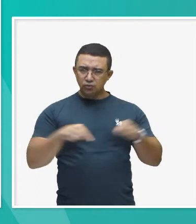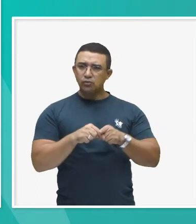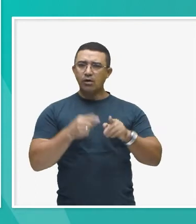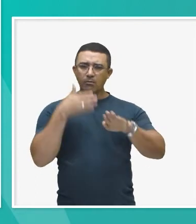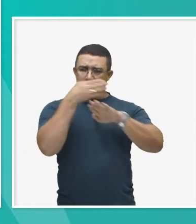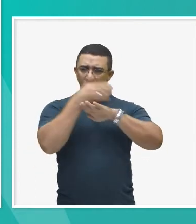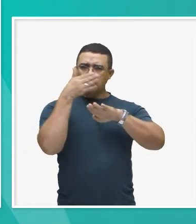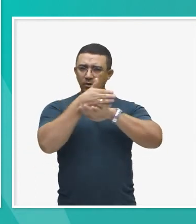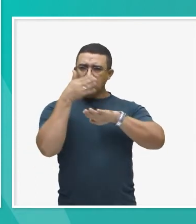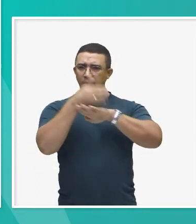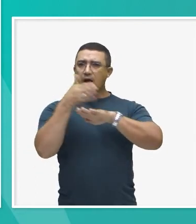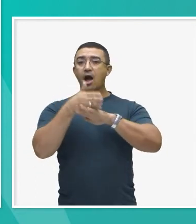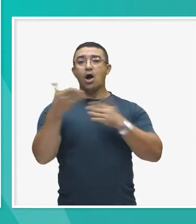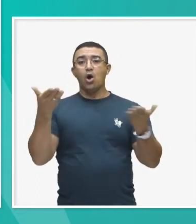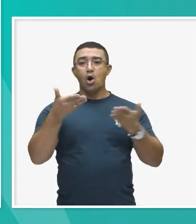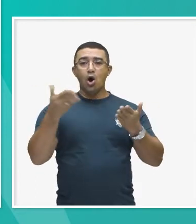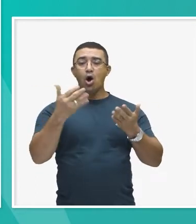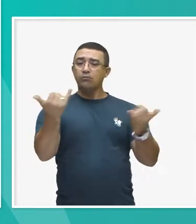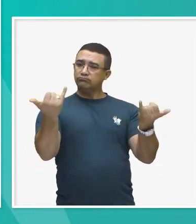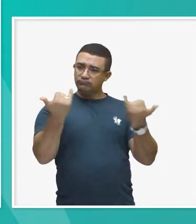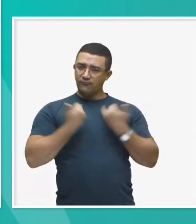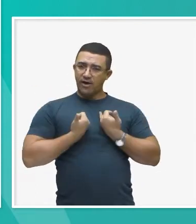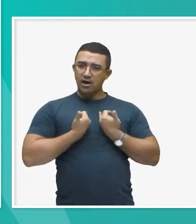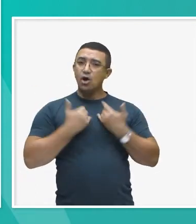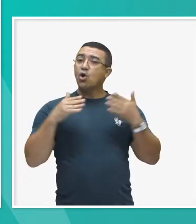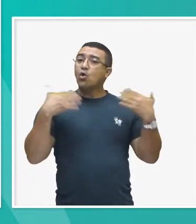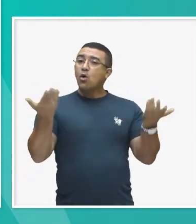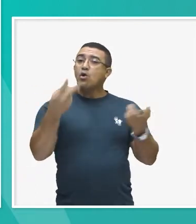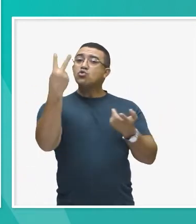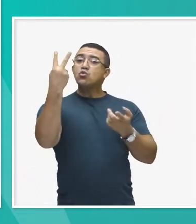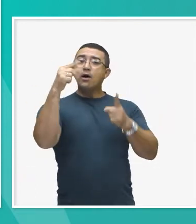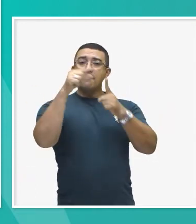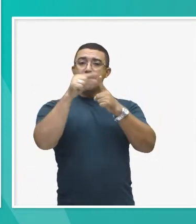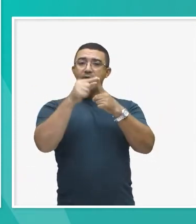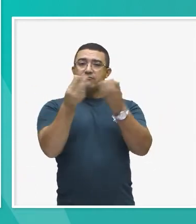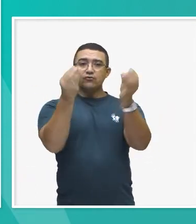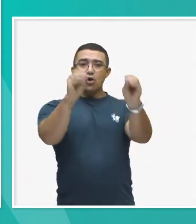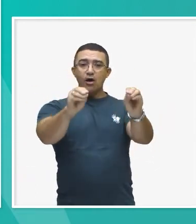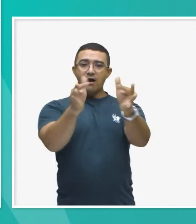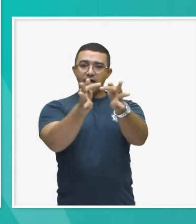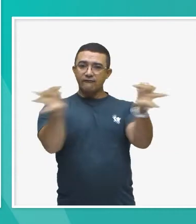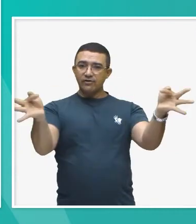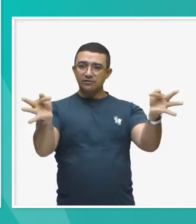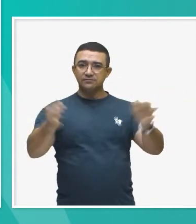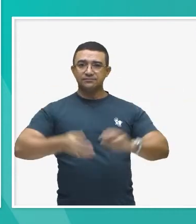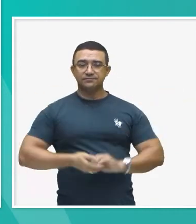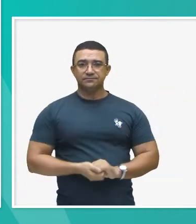agora, me digam quais são as duas palavras que preenchem as frases a seguir. Let's go!